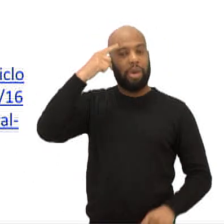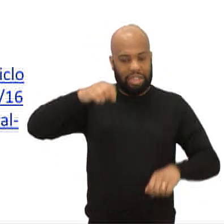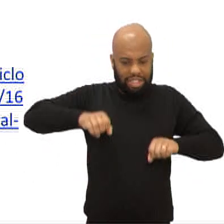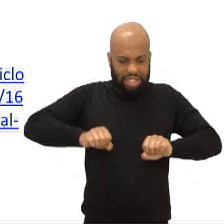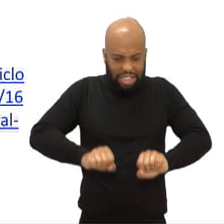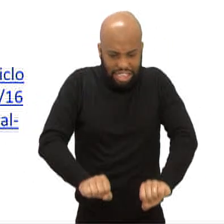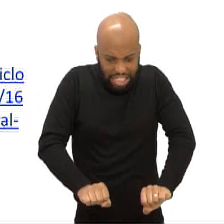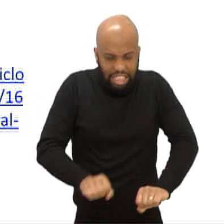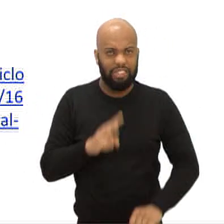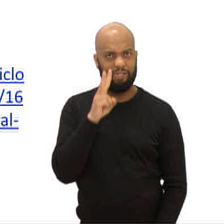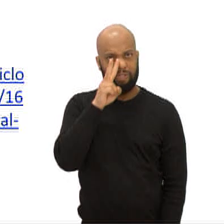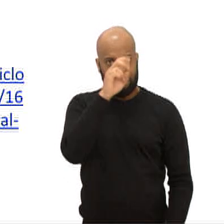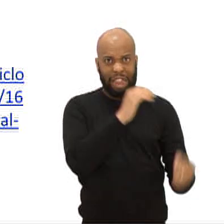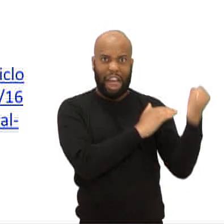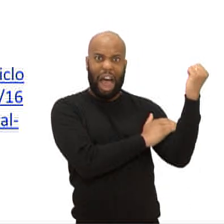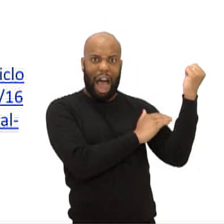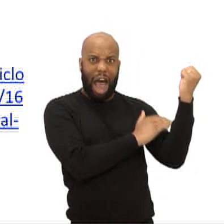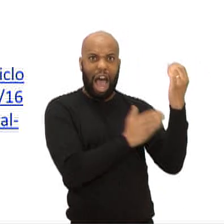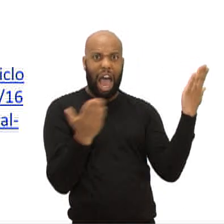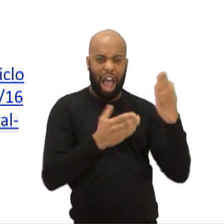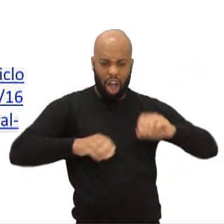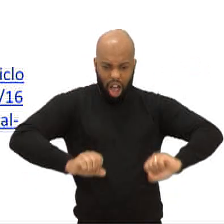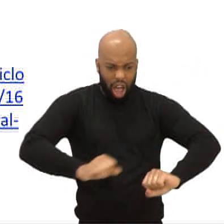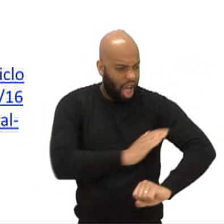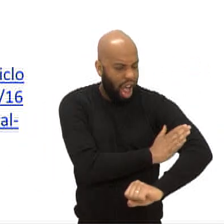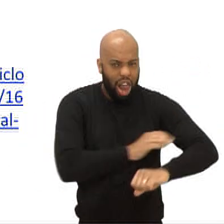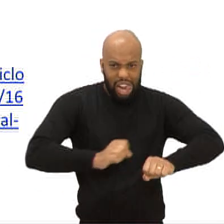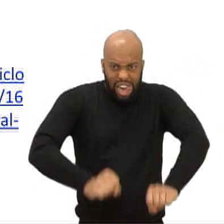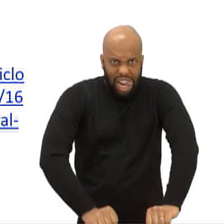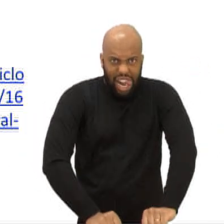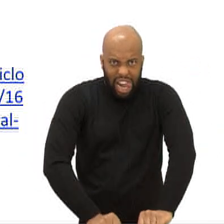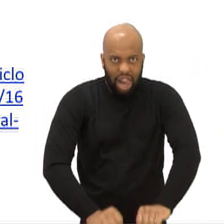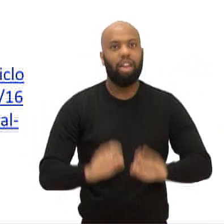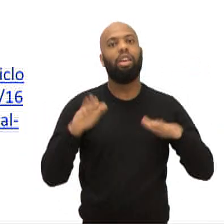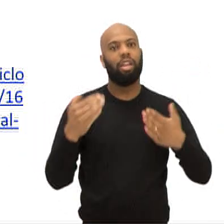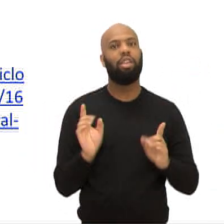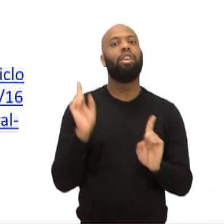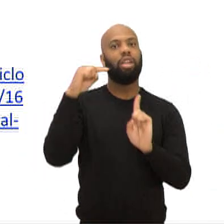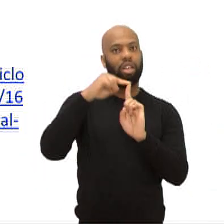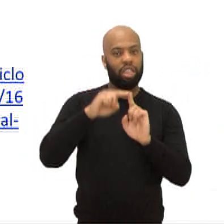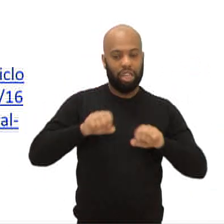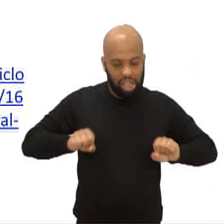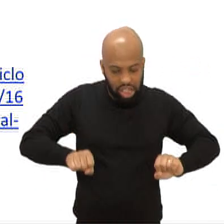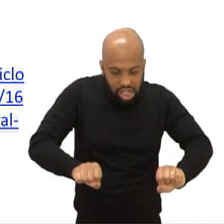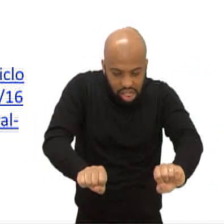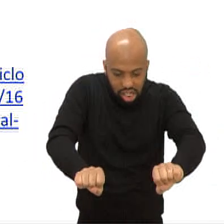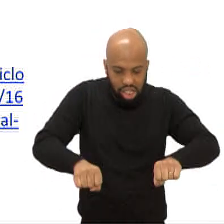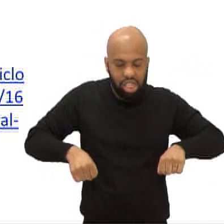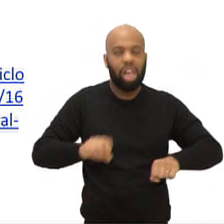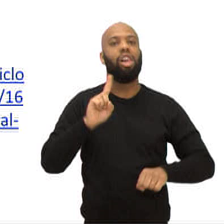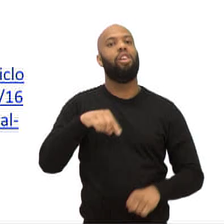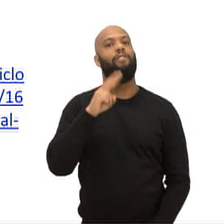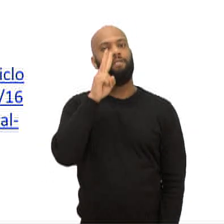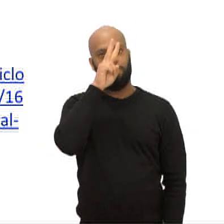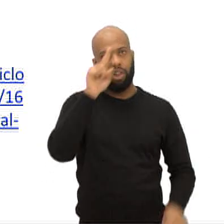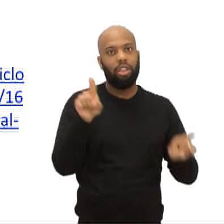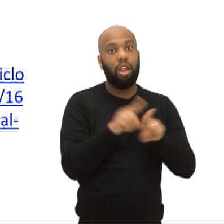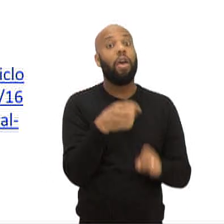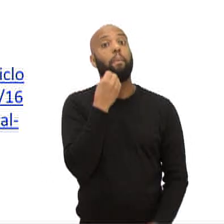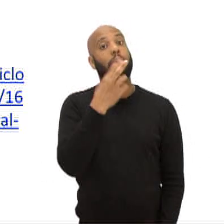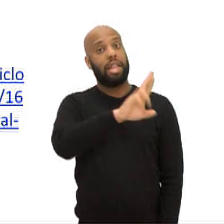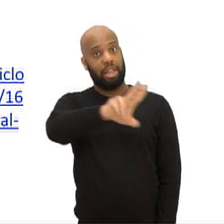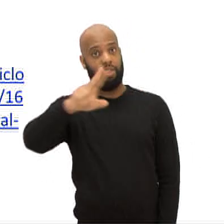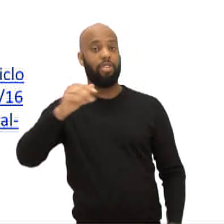força que essa mulher está usando nos braços. Então, um objetivo do rola-rola é a força, né? Um